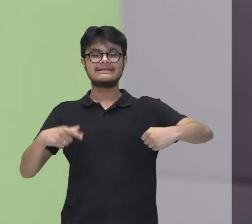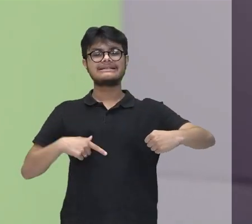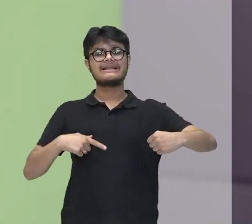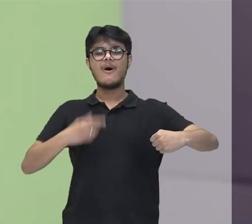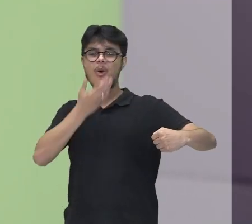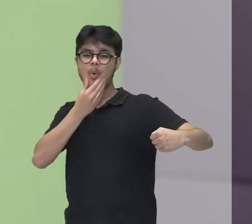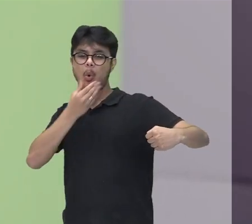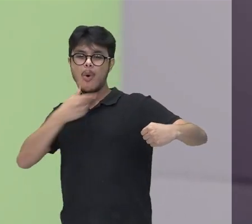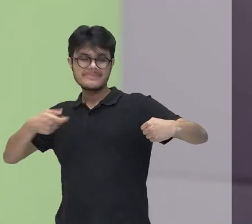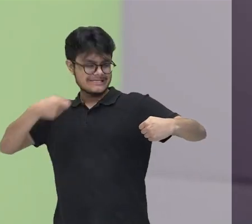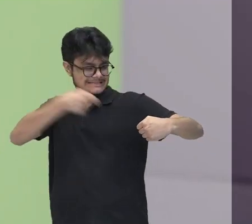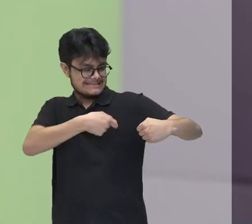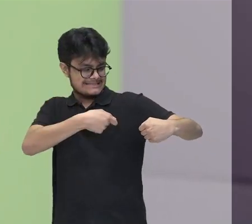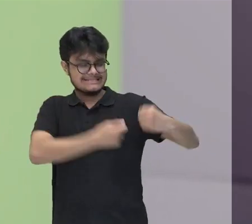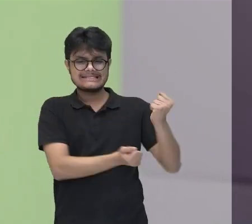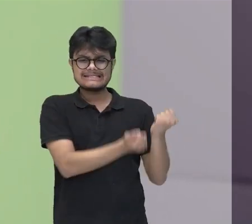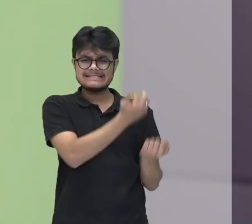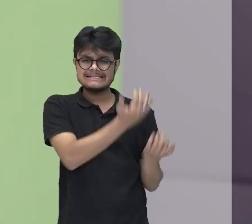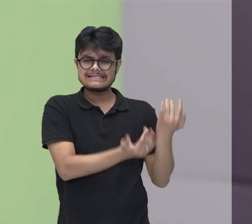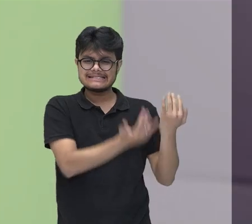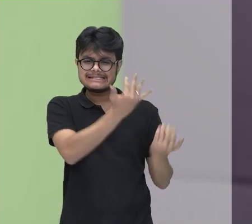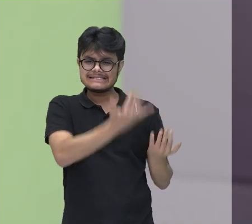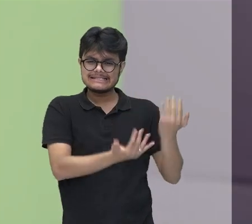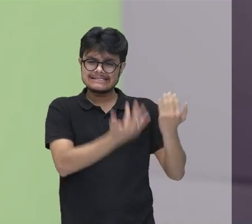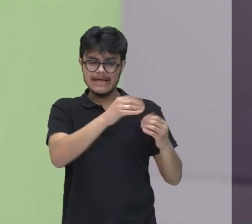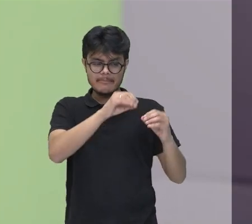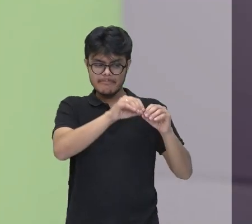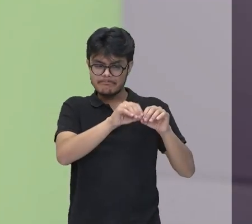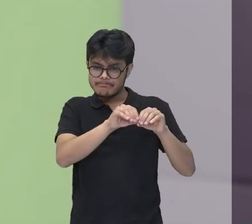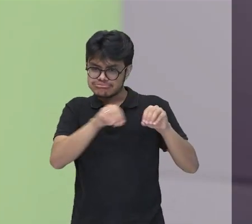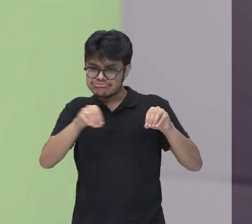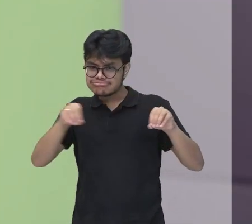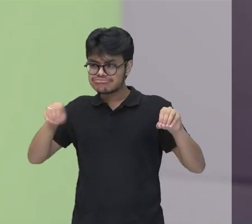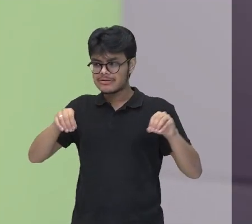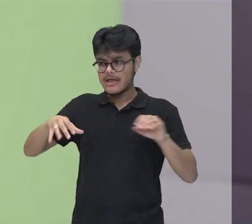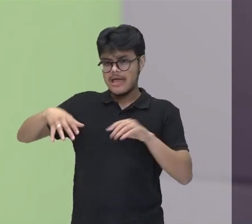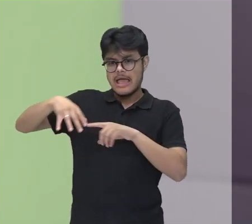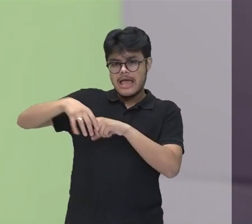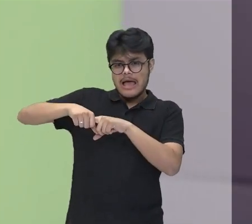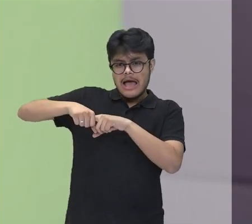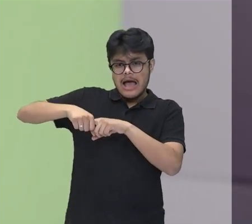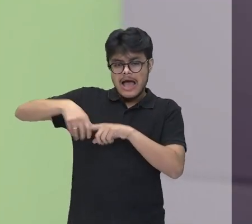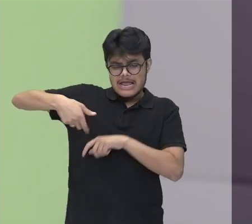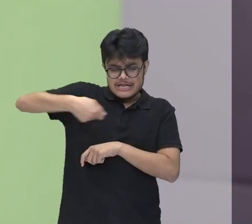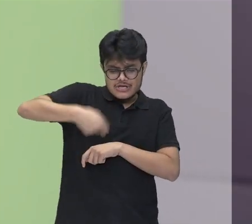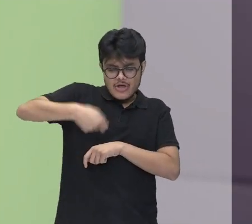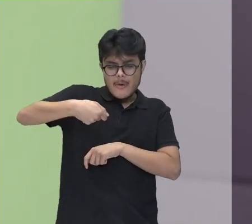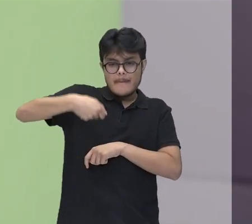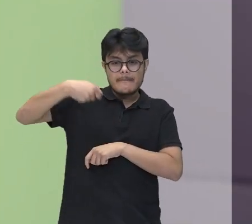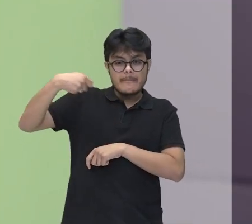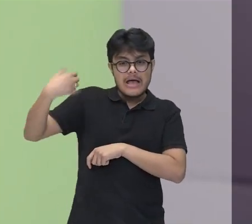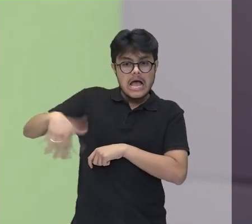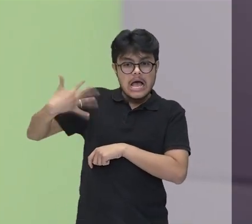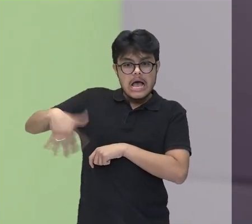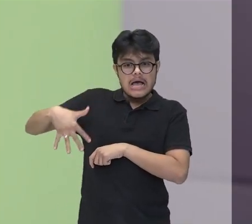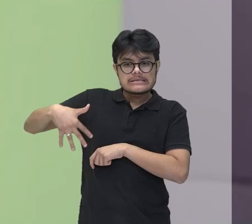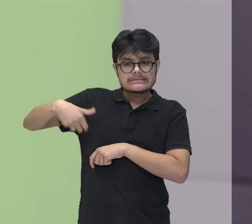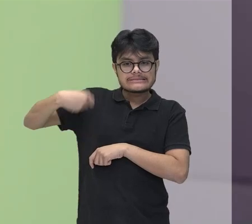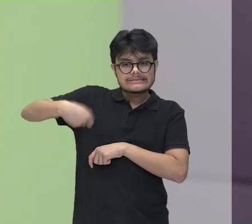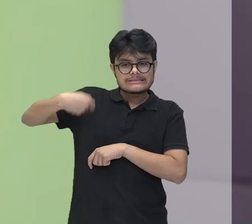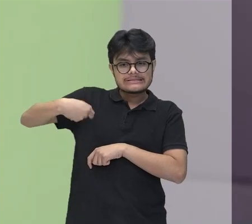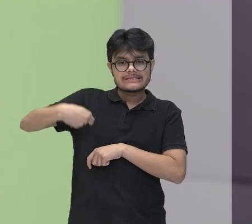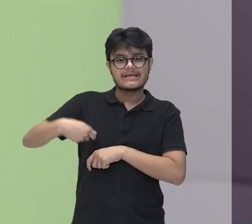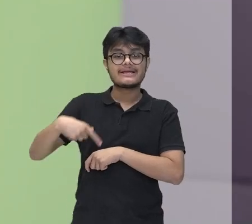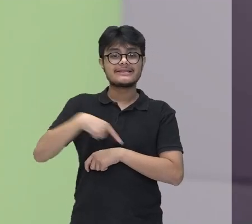o ponto de aquecimento, né, ia estimular ali a agitação daquelas moléculas que estavam envolvidas naquele